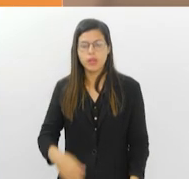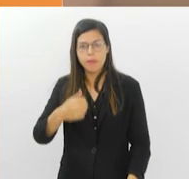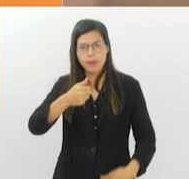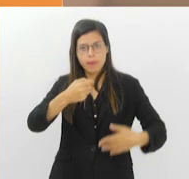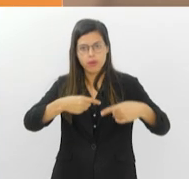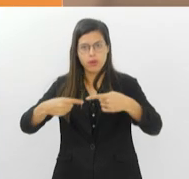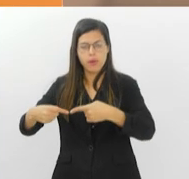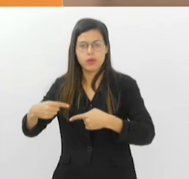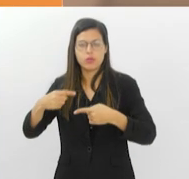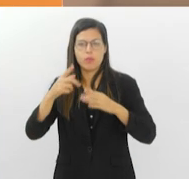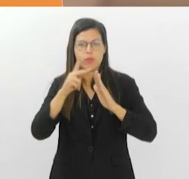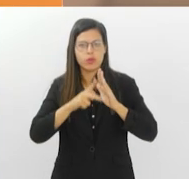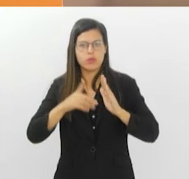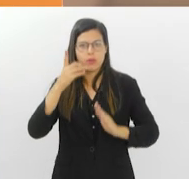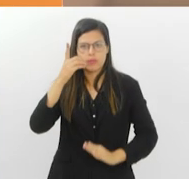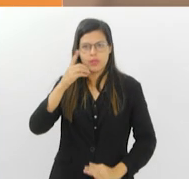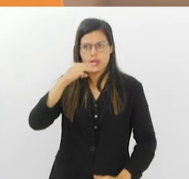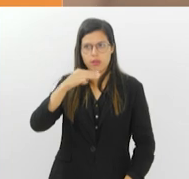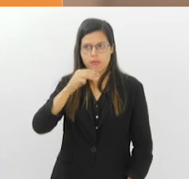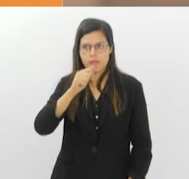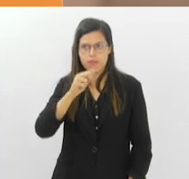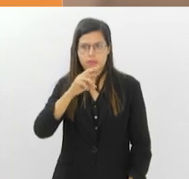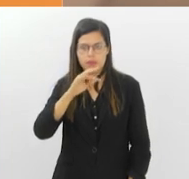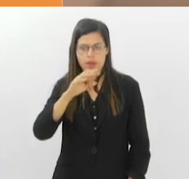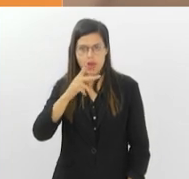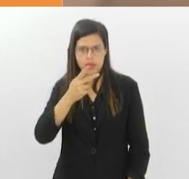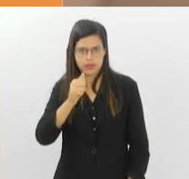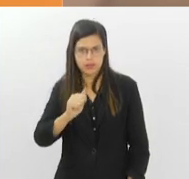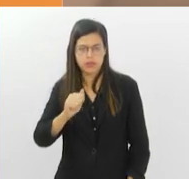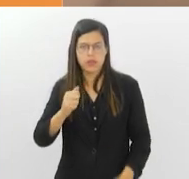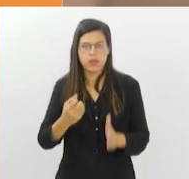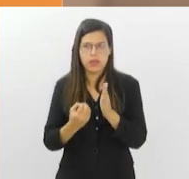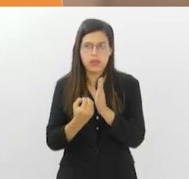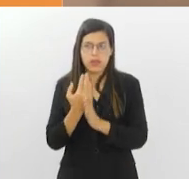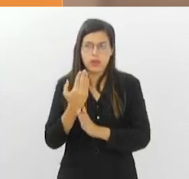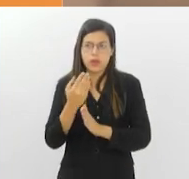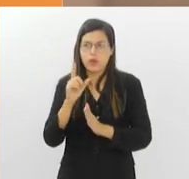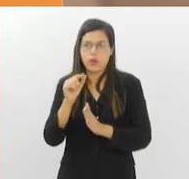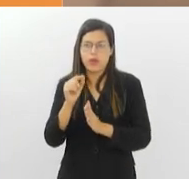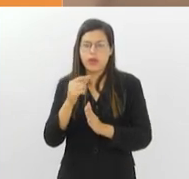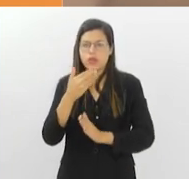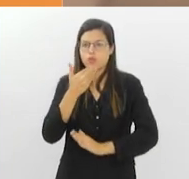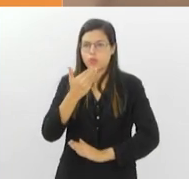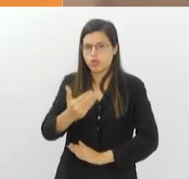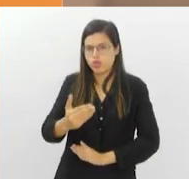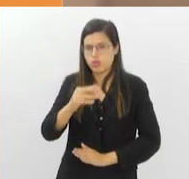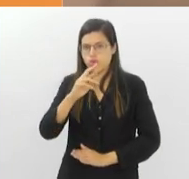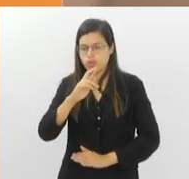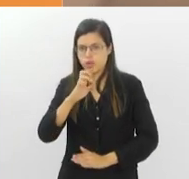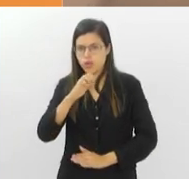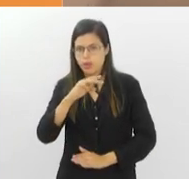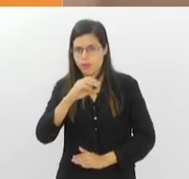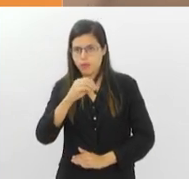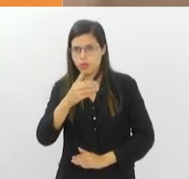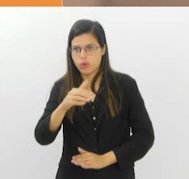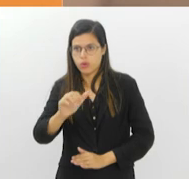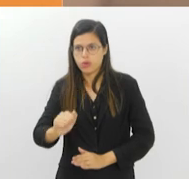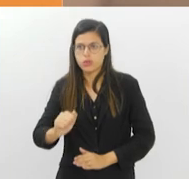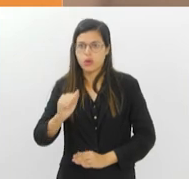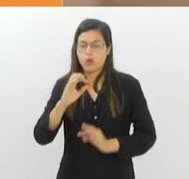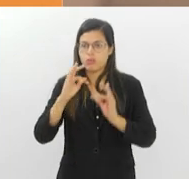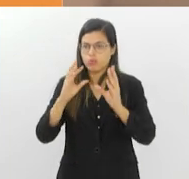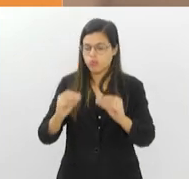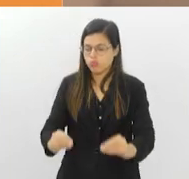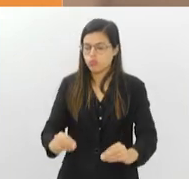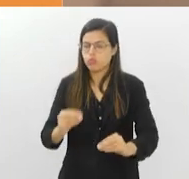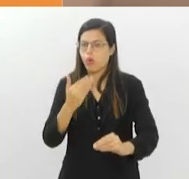o projeto da deputada Marta Rocha, que cria o Banco de Pedidos de Remoção. Esse banco vai concentrar todos os pedidos